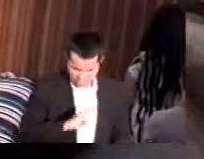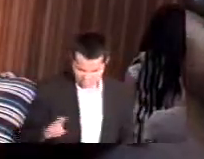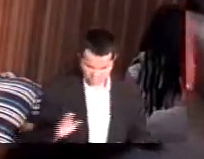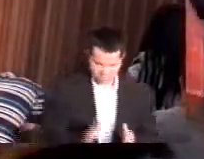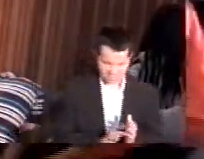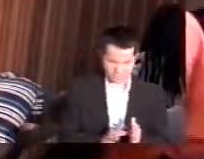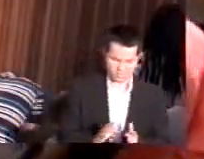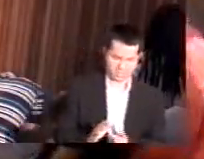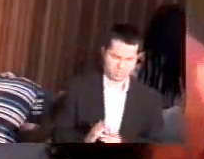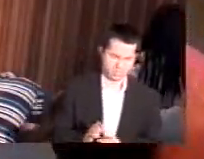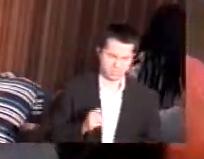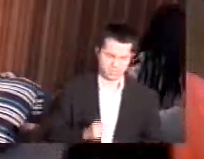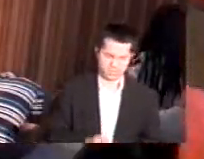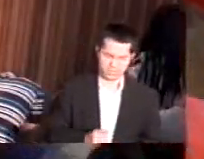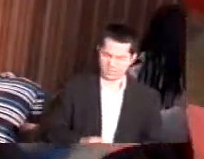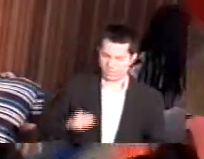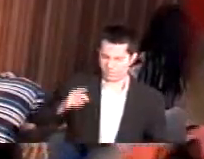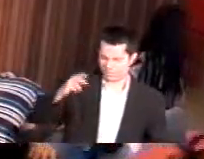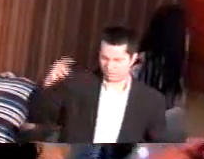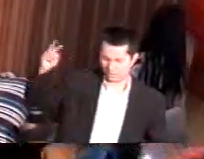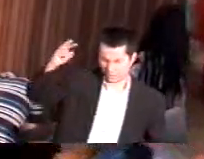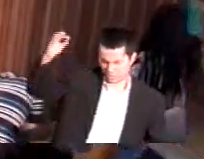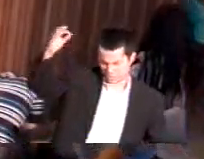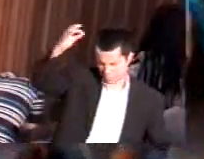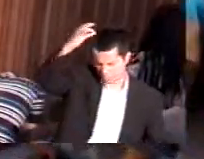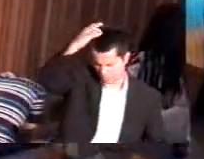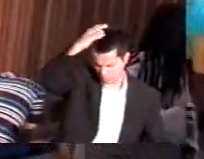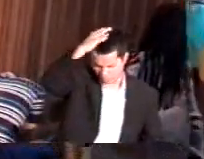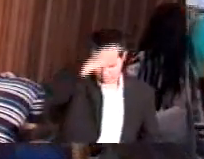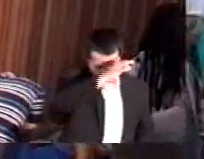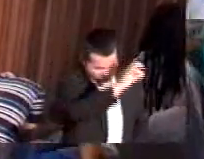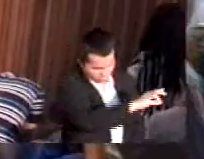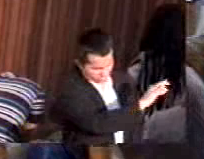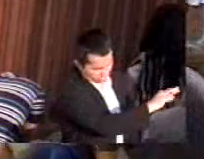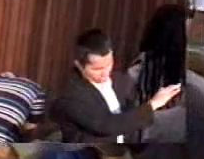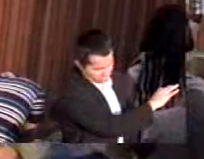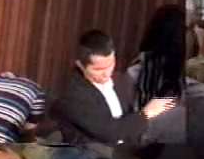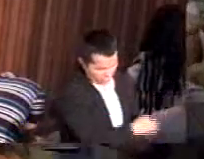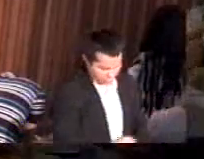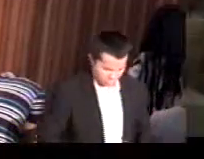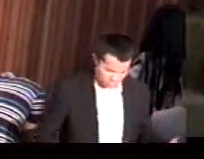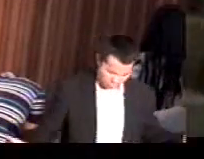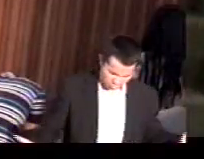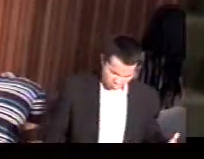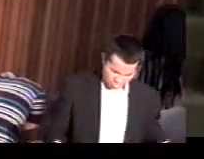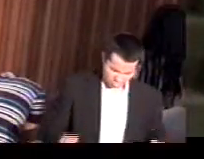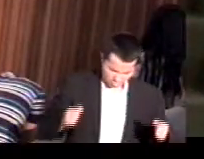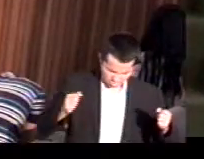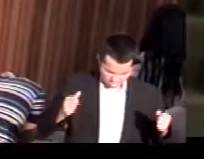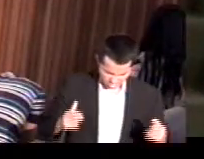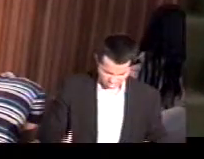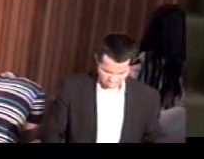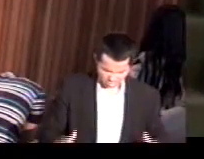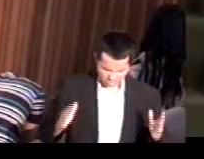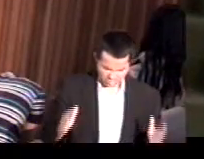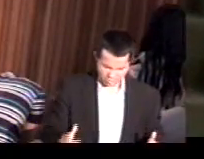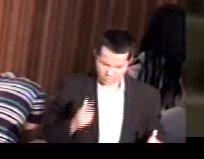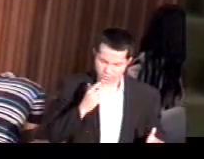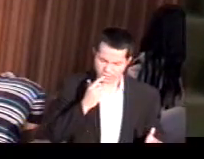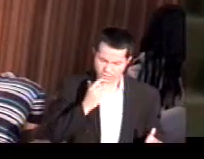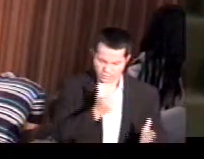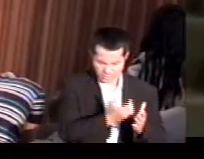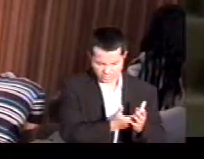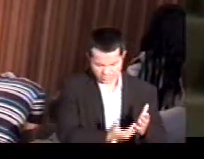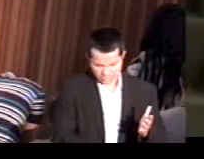teu Espírito vai testificar, o Espírito deles: fostes lavados no sangue do